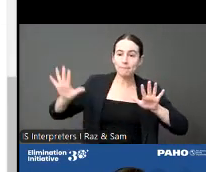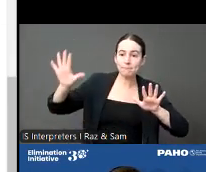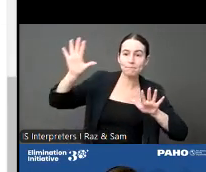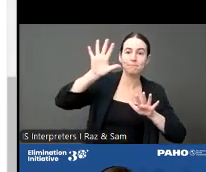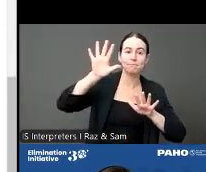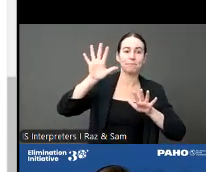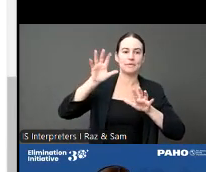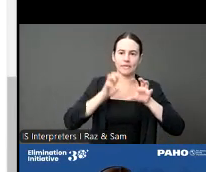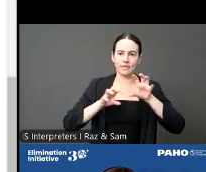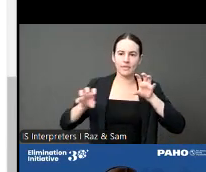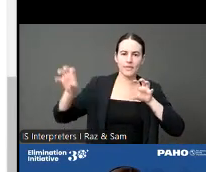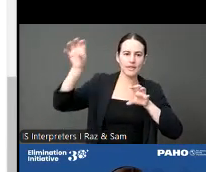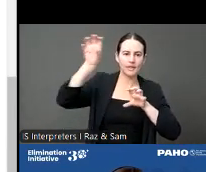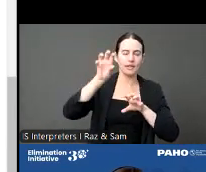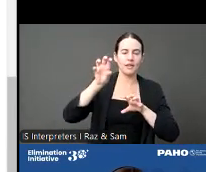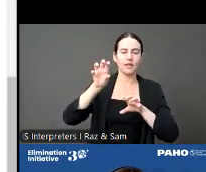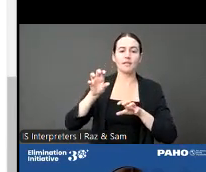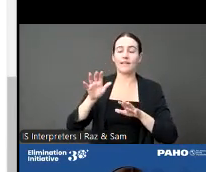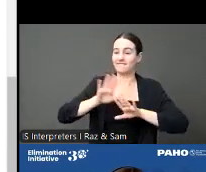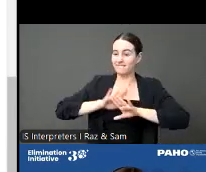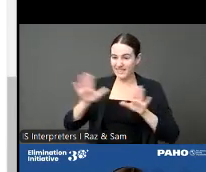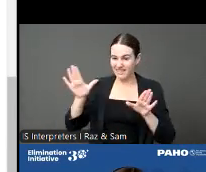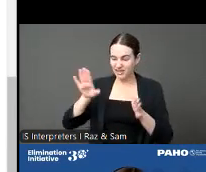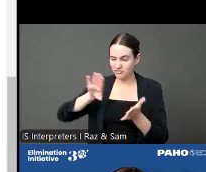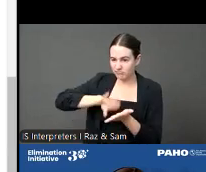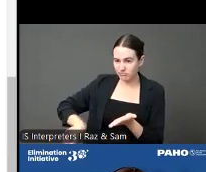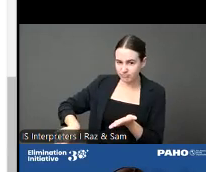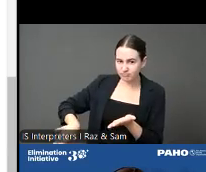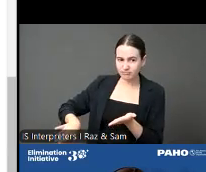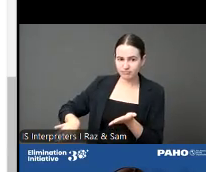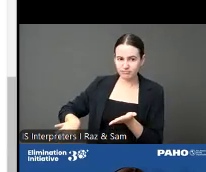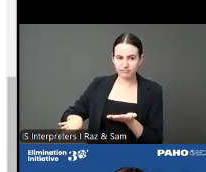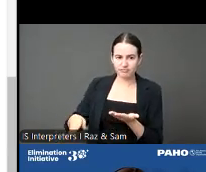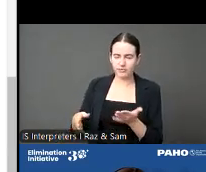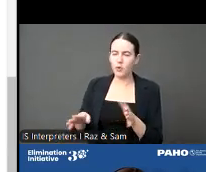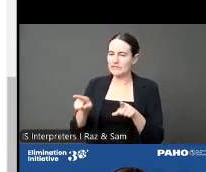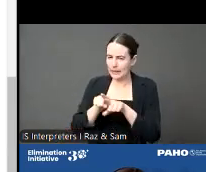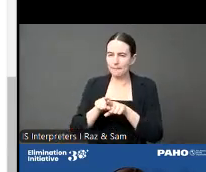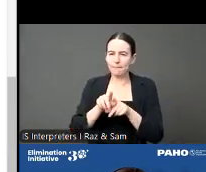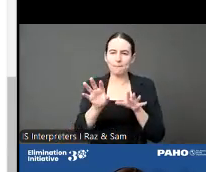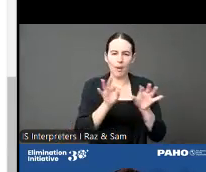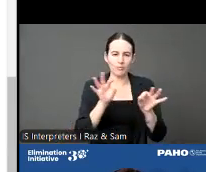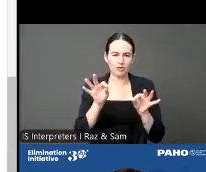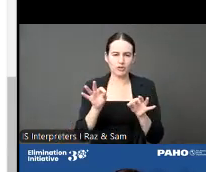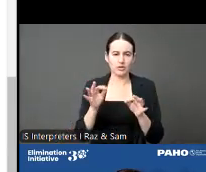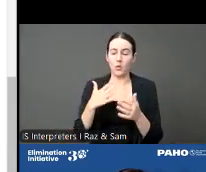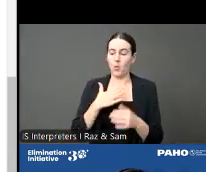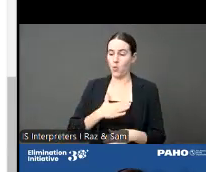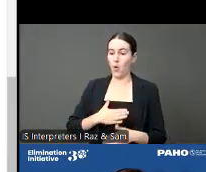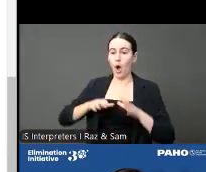eliminadas. Com as mesmas opções prévias, podemos selecionar por grupo de doença ou